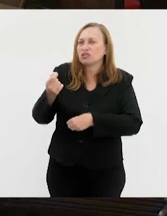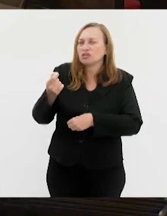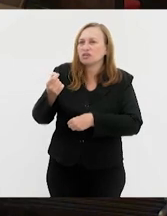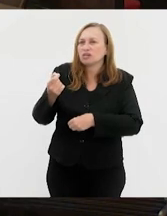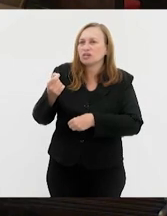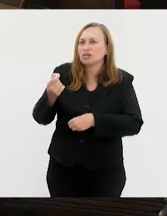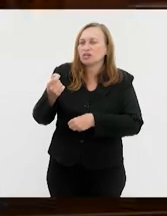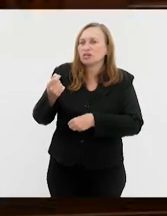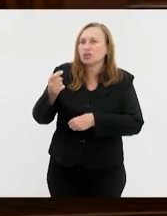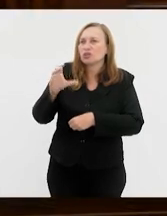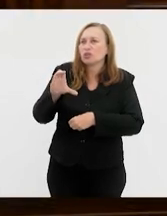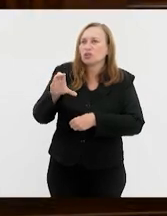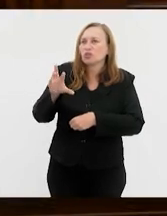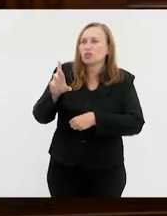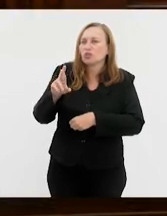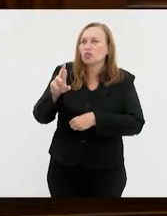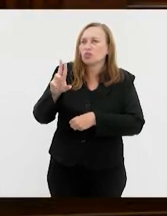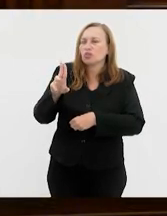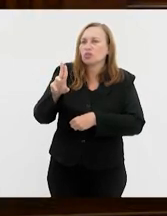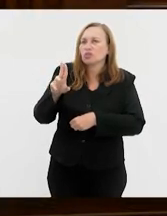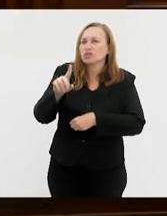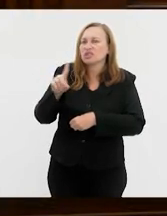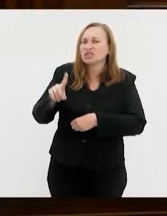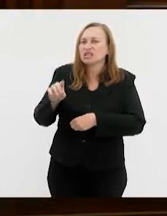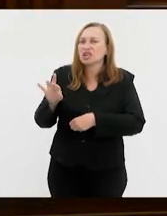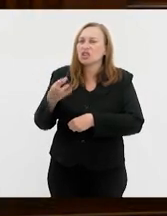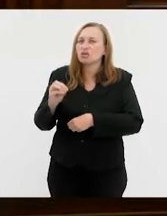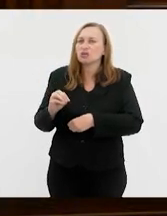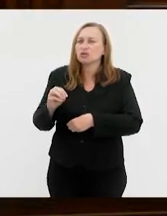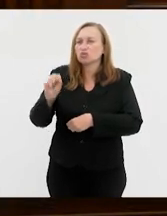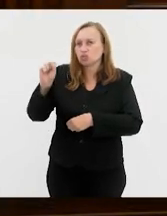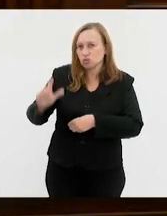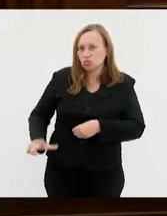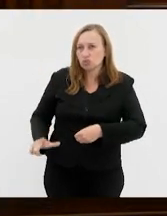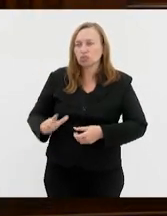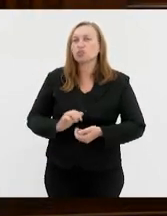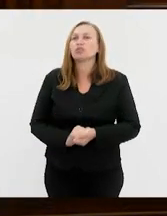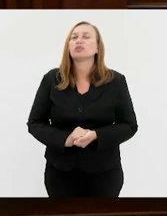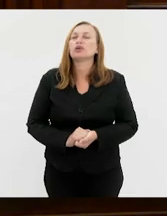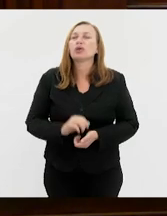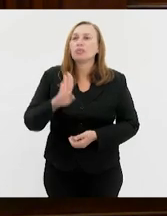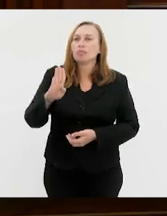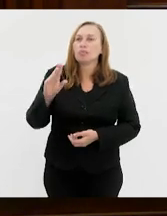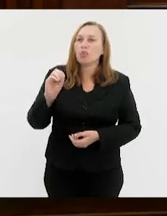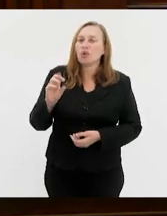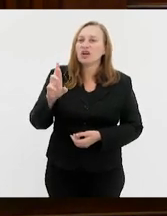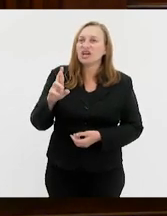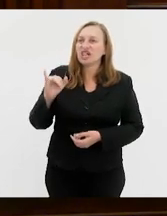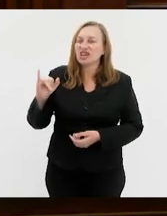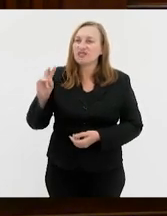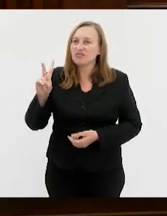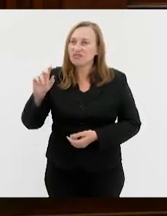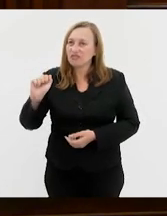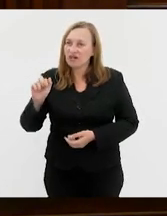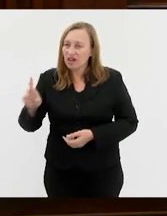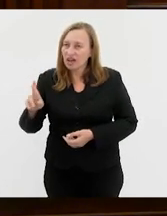Cruzeiro do Sul. O Russo do Cruzeiro do Sul. O Bolivar do Cruzeiro do